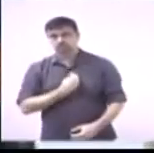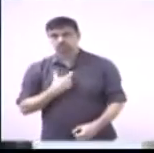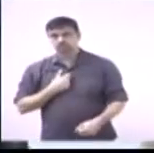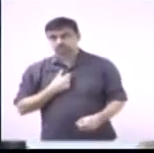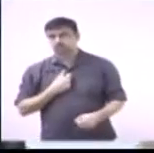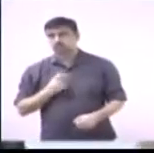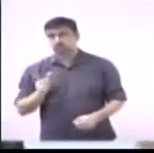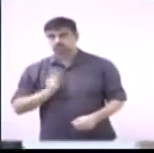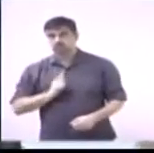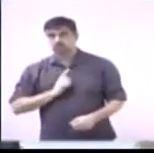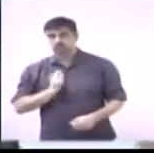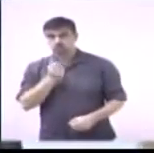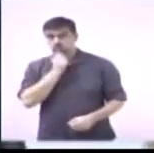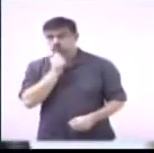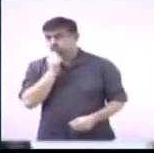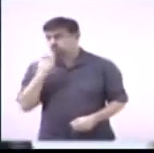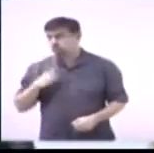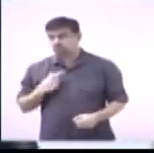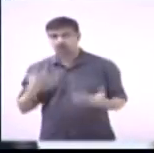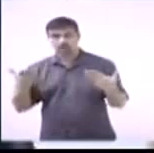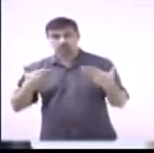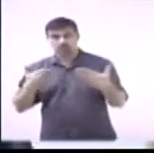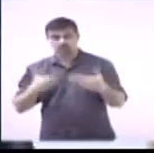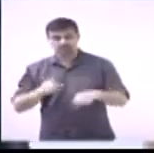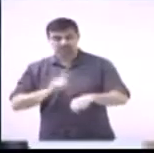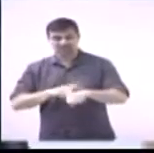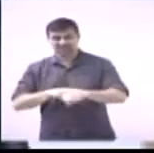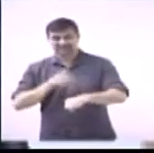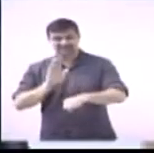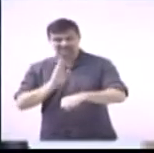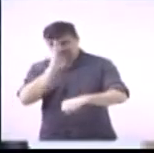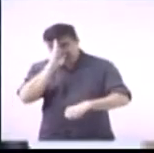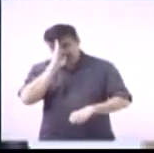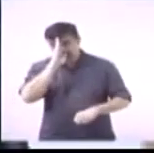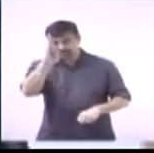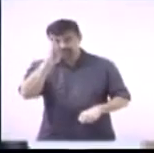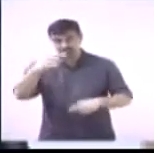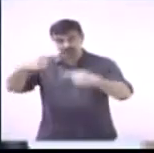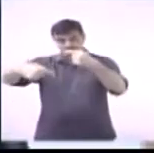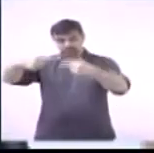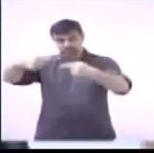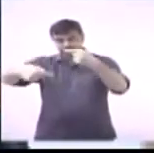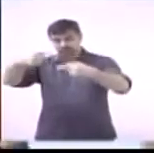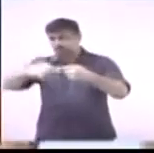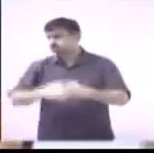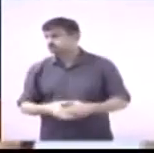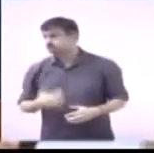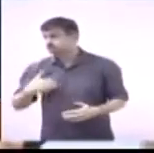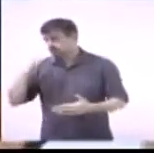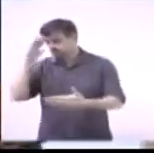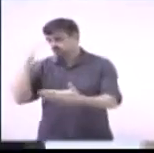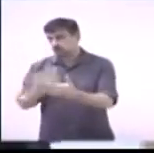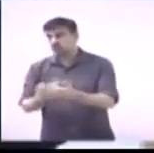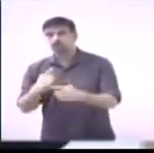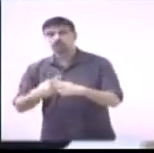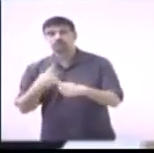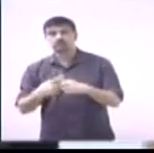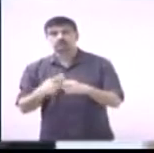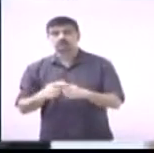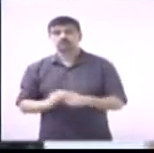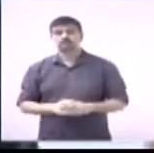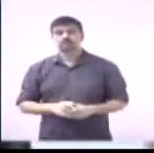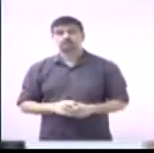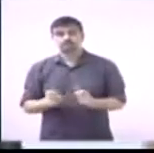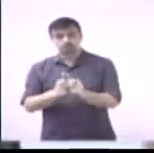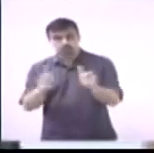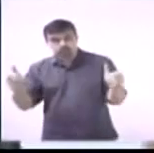no plenário, então chegou o ponto alto da discussão, que eu acho que seja o motivo pelo qual grande